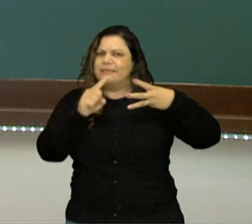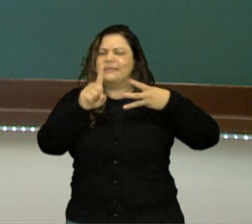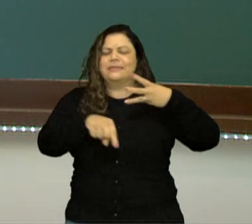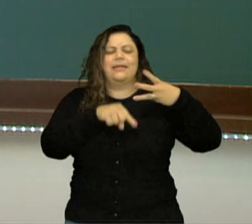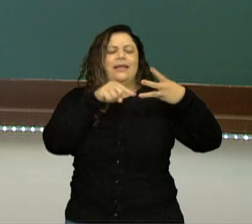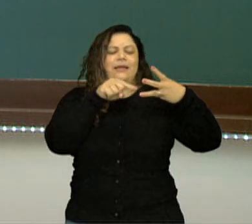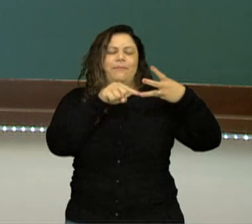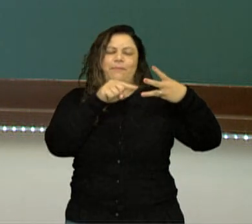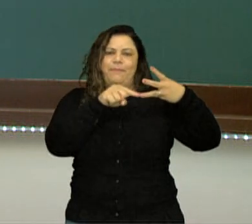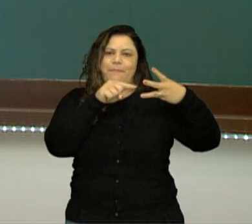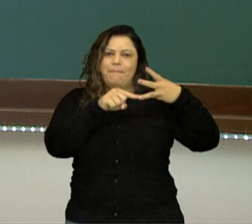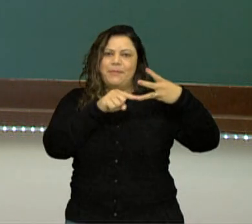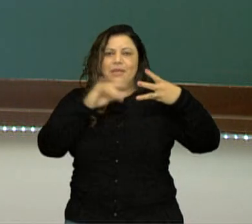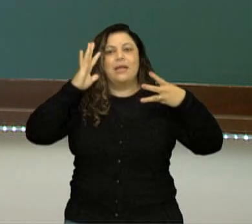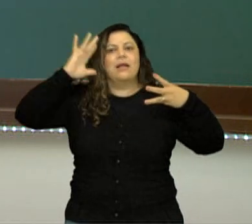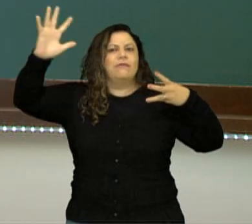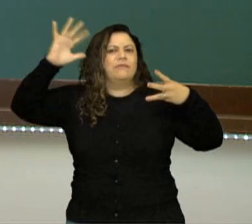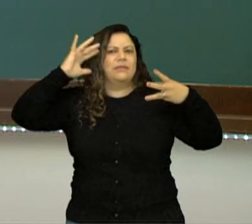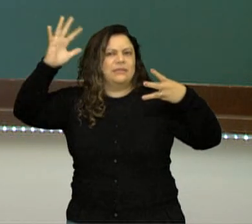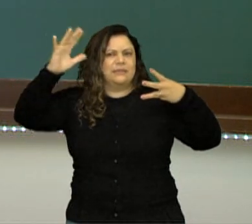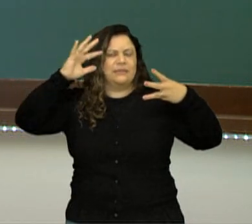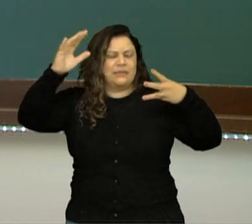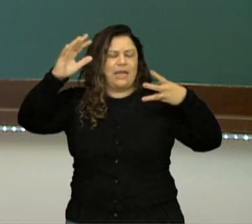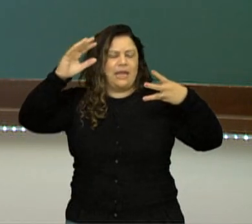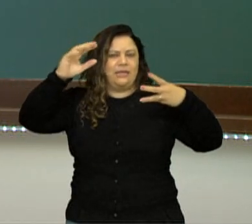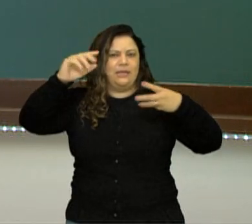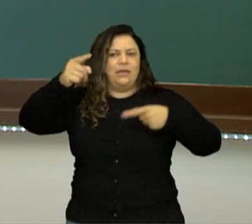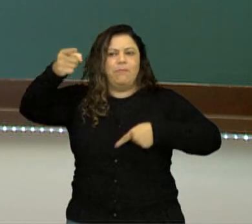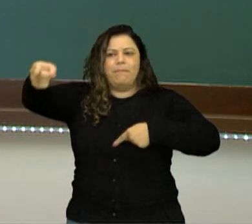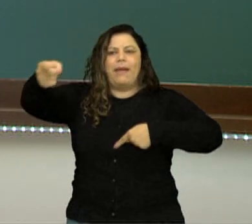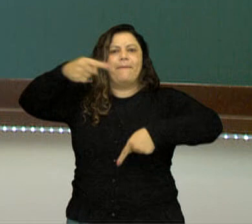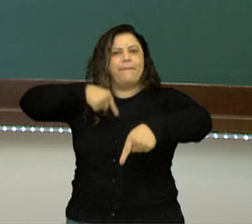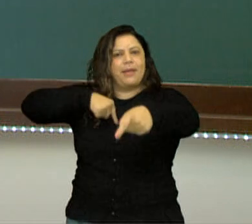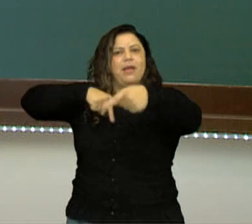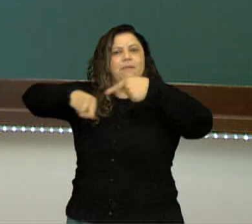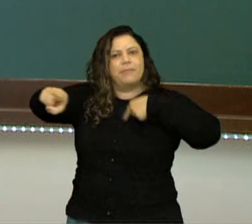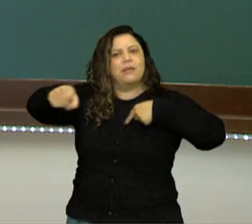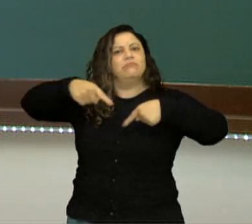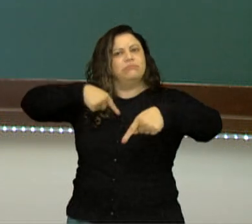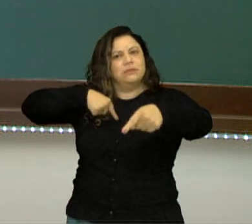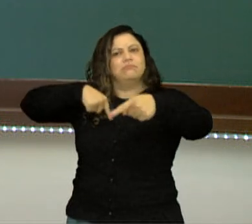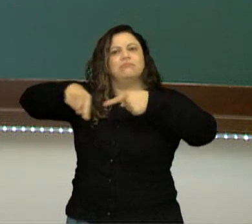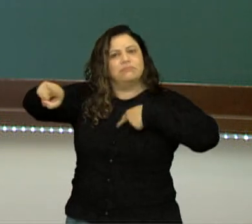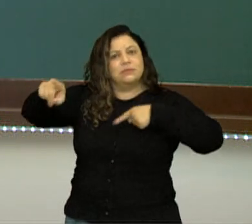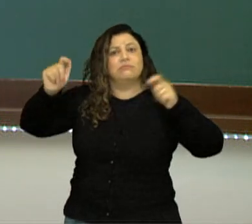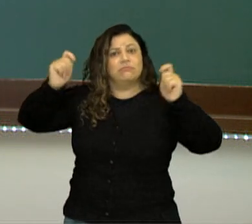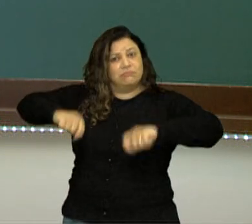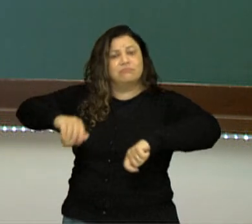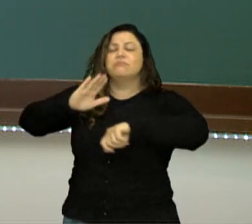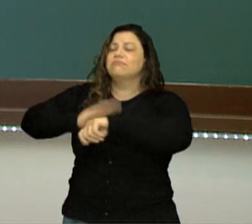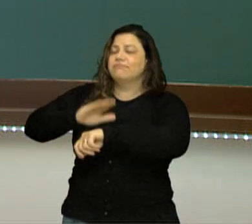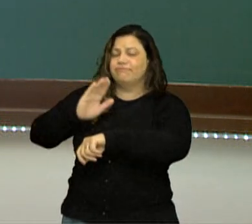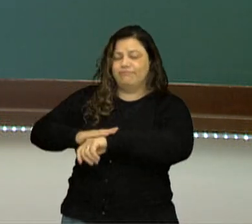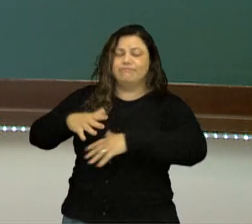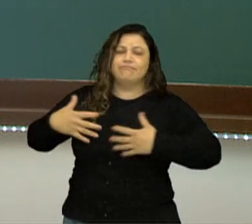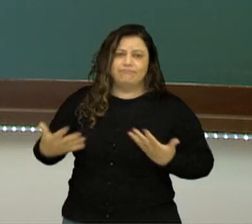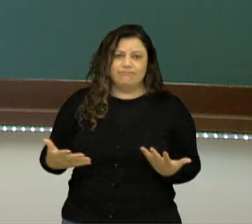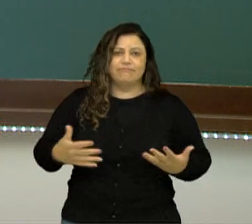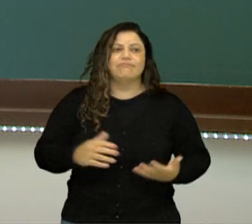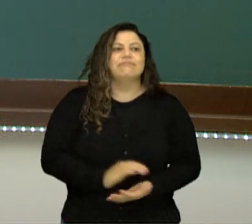o sujeito faz e recebe a ação ao mesmo tempo. Isso aí. Então, isso são vozes